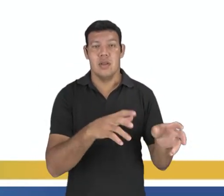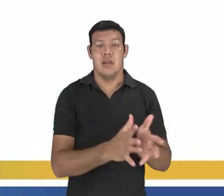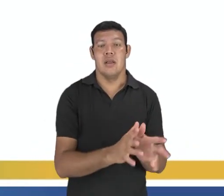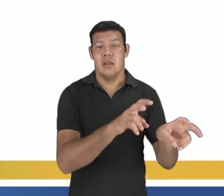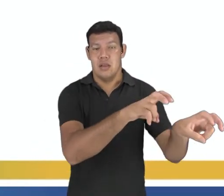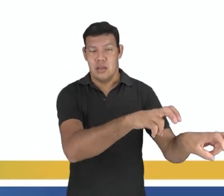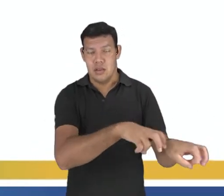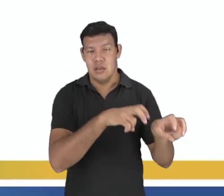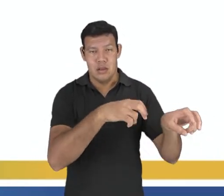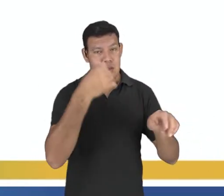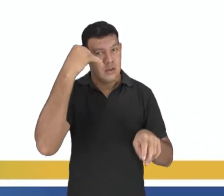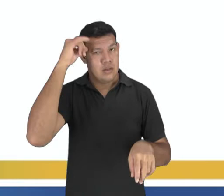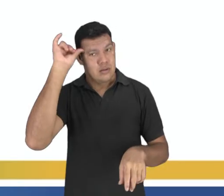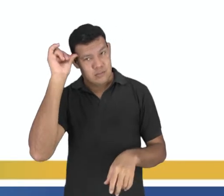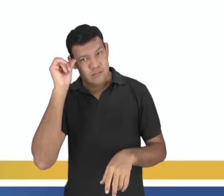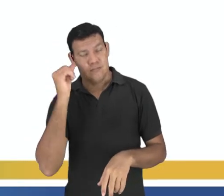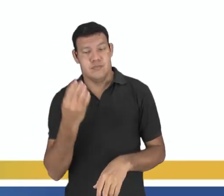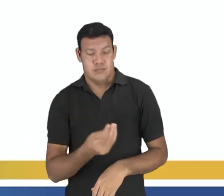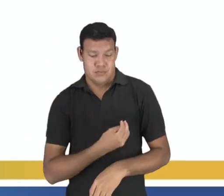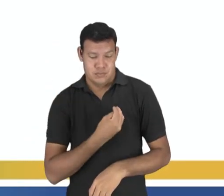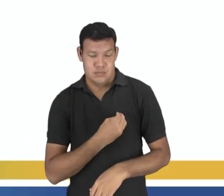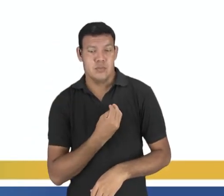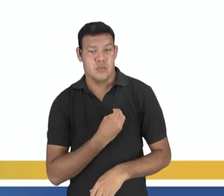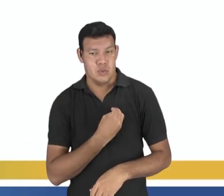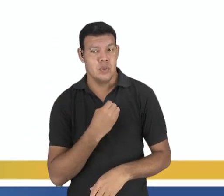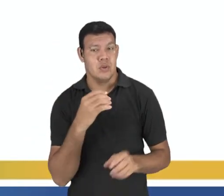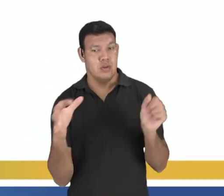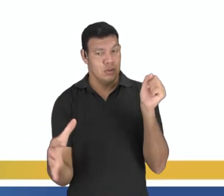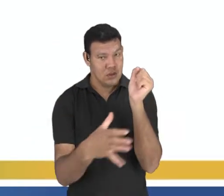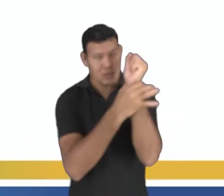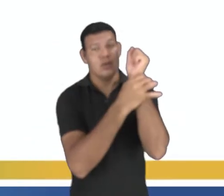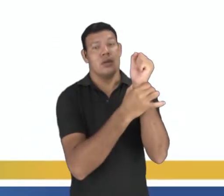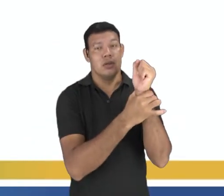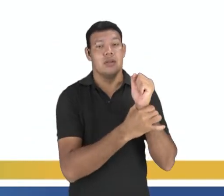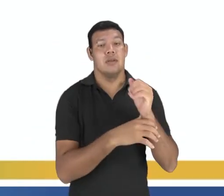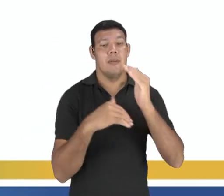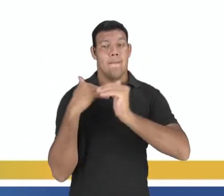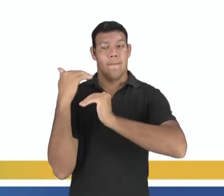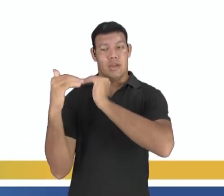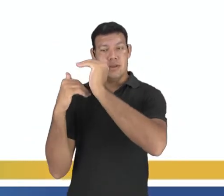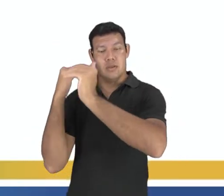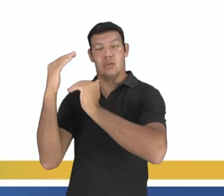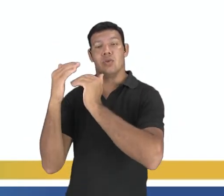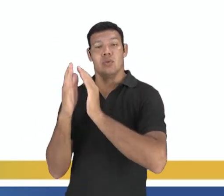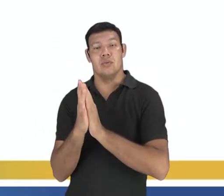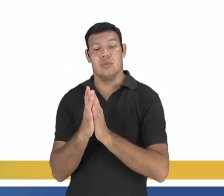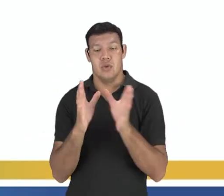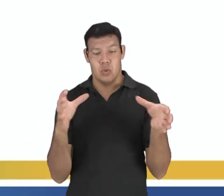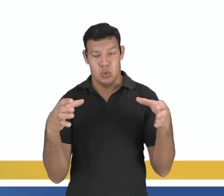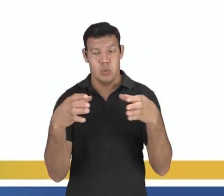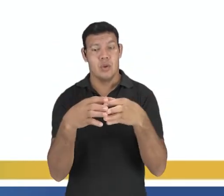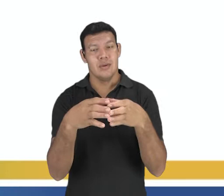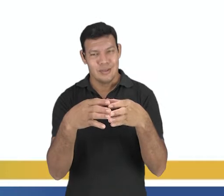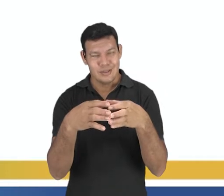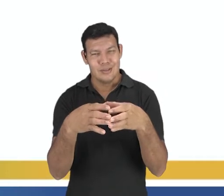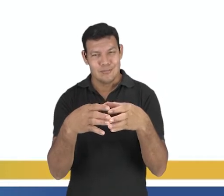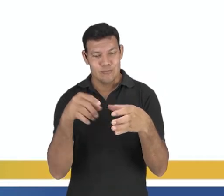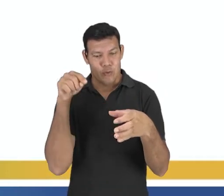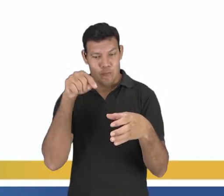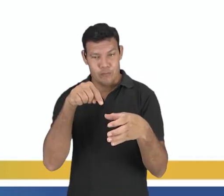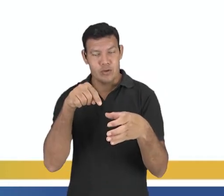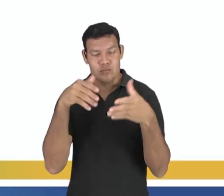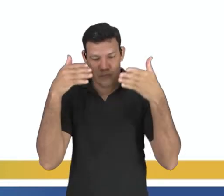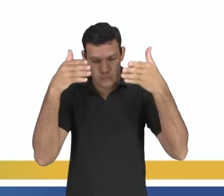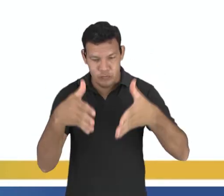Para garantir o sustento e uma boa produtividade, essa ascendência ocupava-se apenas com uma única tarefa.